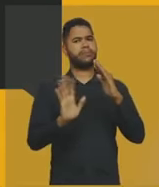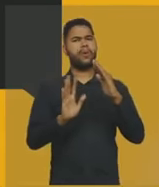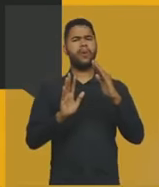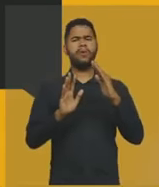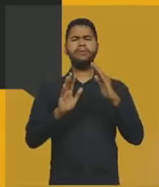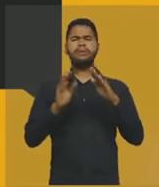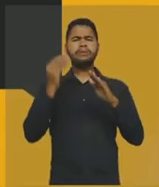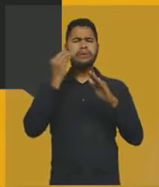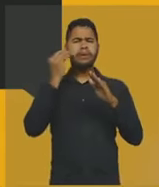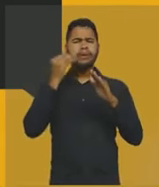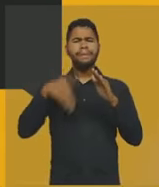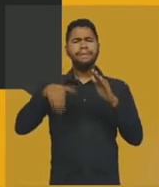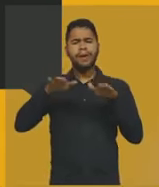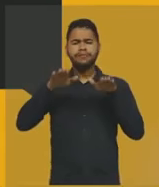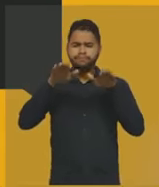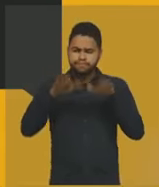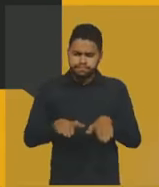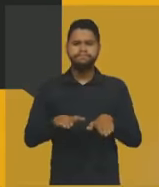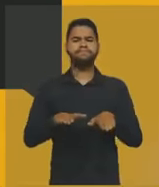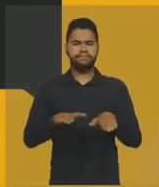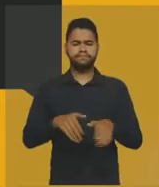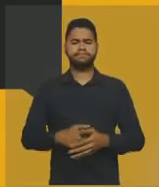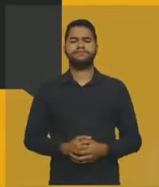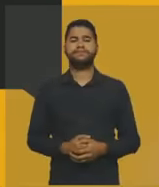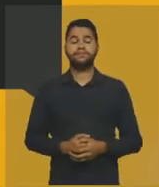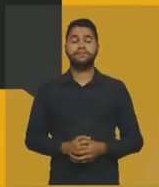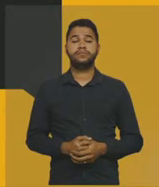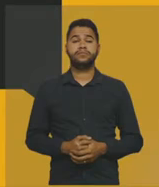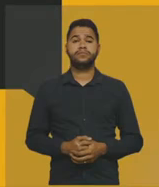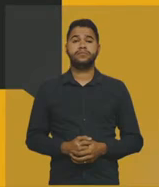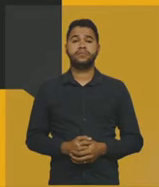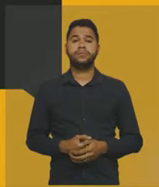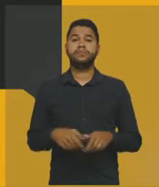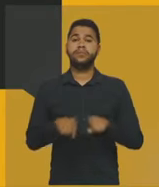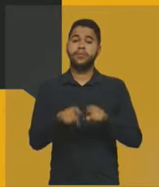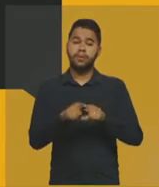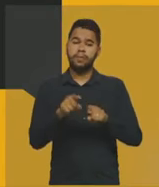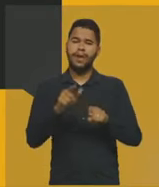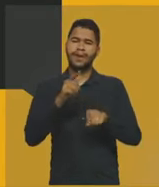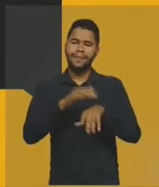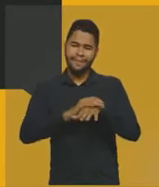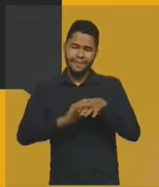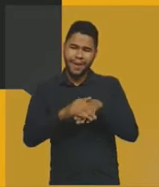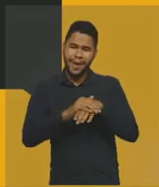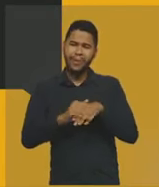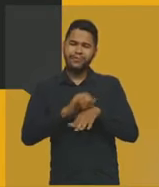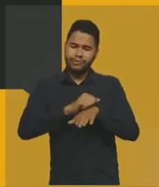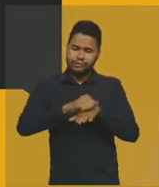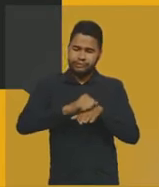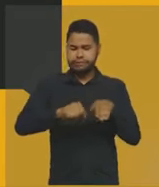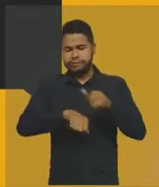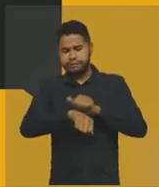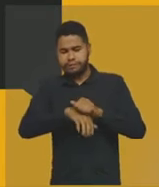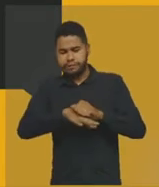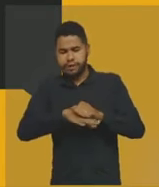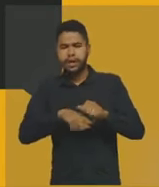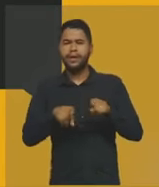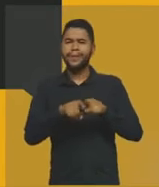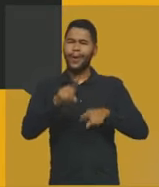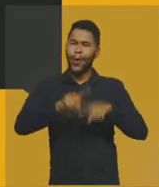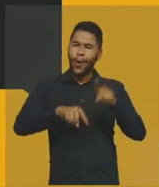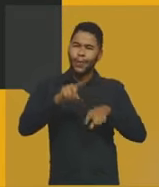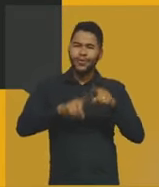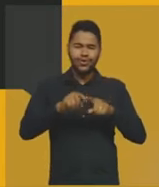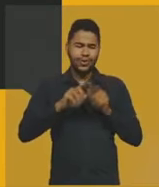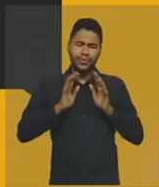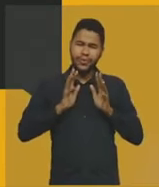que você puder prevenir ficar na sua casa é importante. Wash your hands, lavar suas mãos. Clean your object,